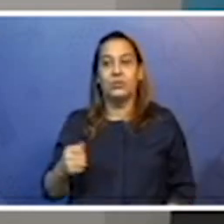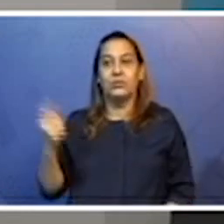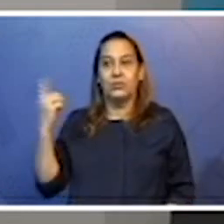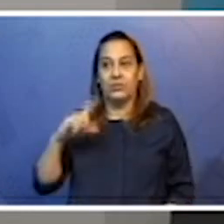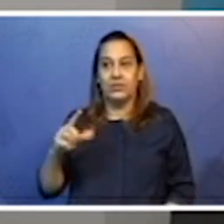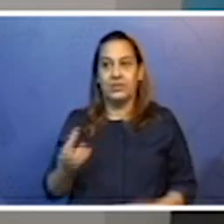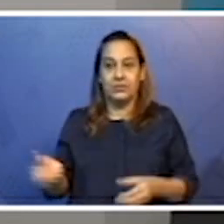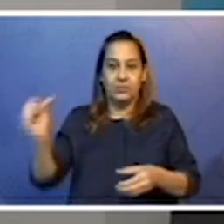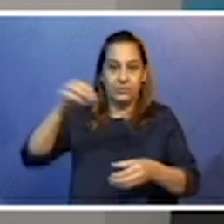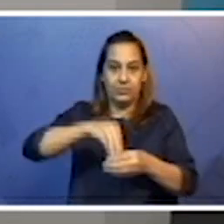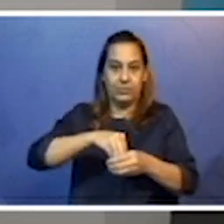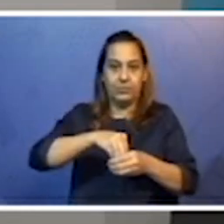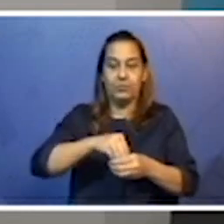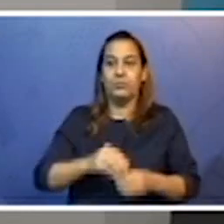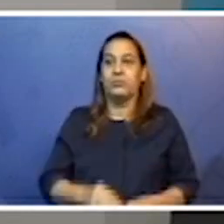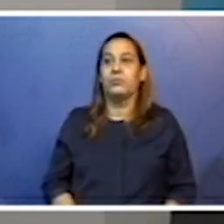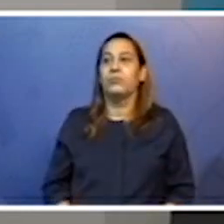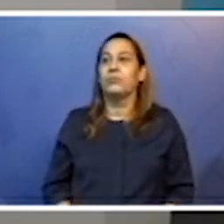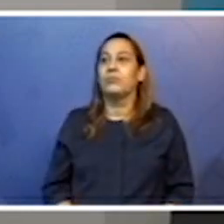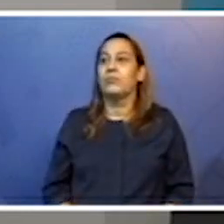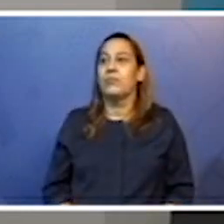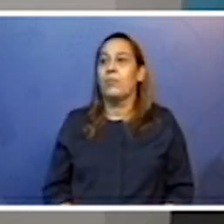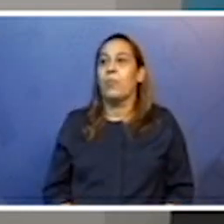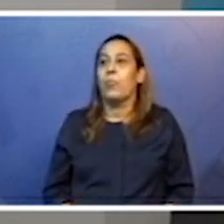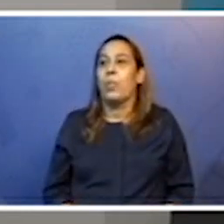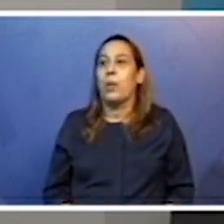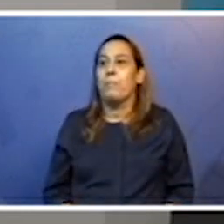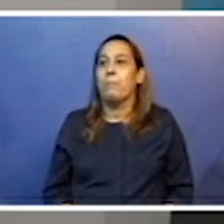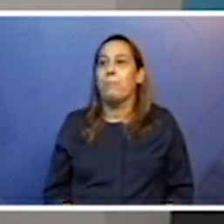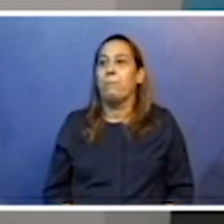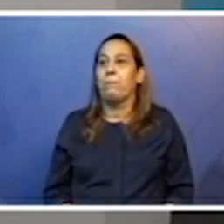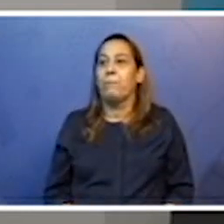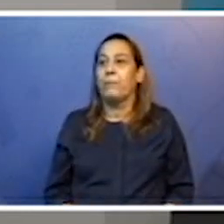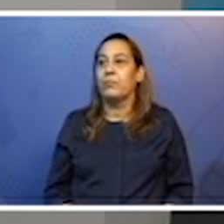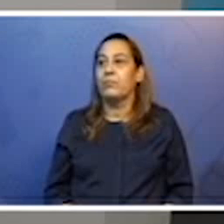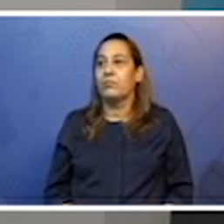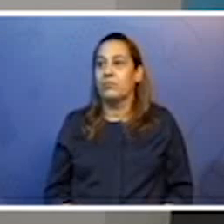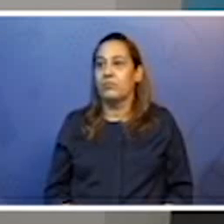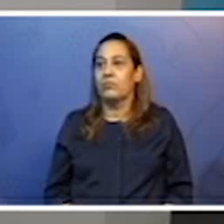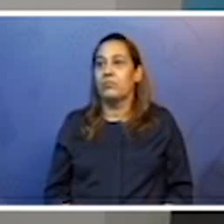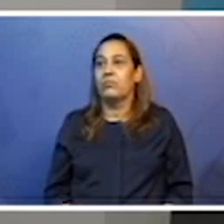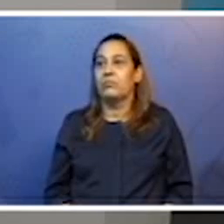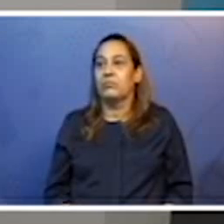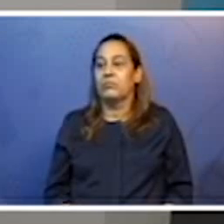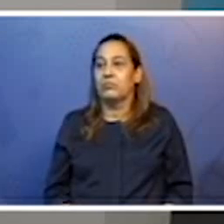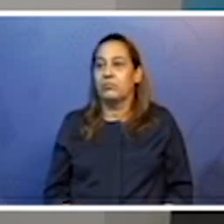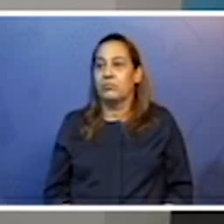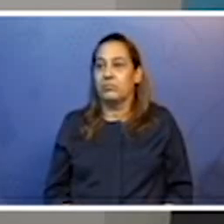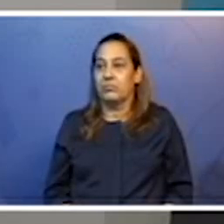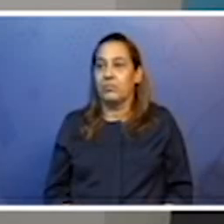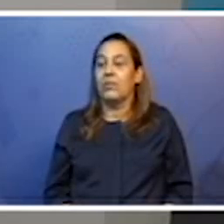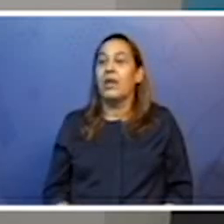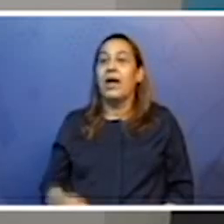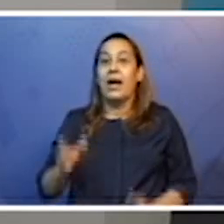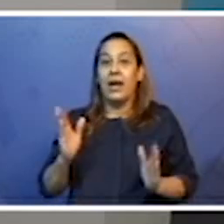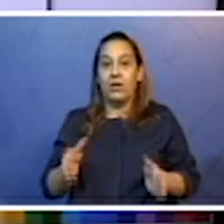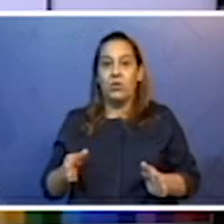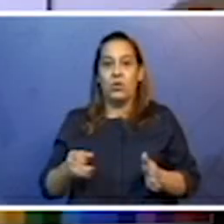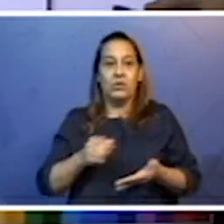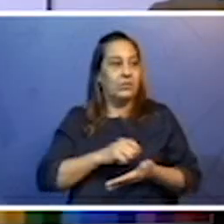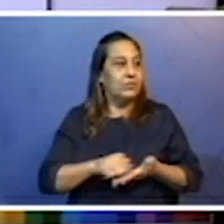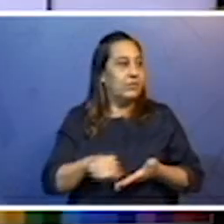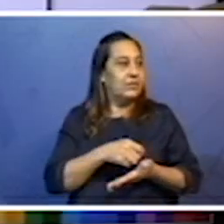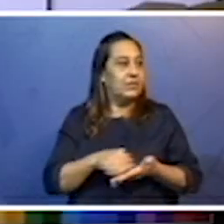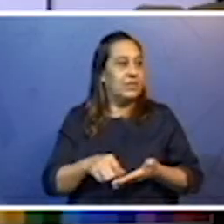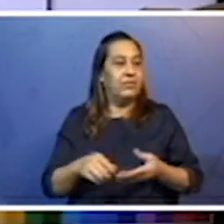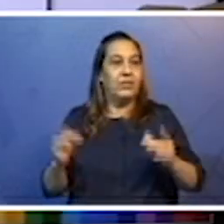ó, essa coluna do meio, ela vai ficar vazia mesmo, porque foram as respostas de vocês. Nós vamos preencher essa agora,